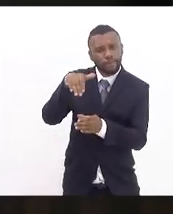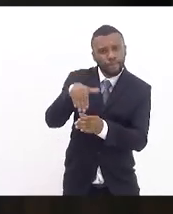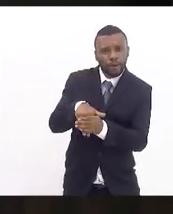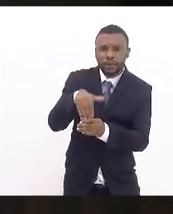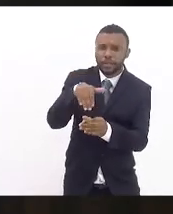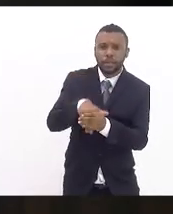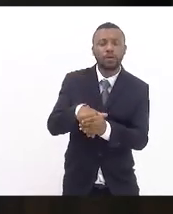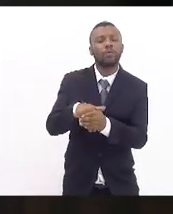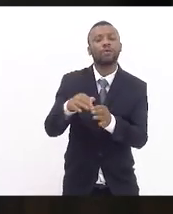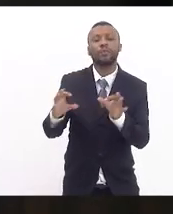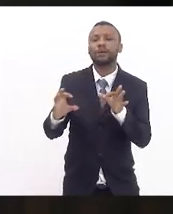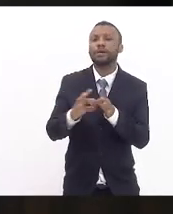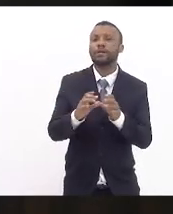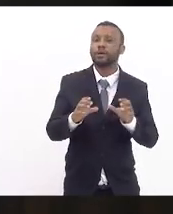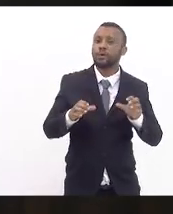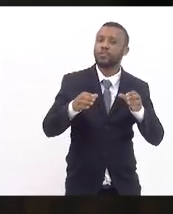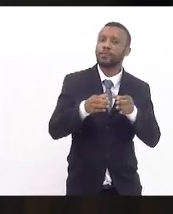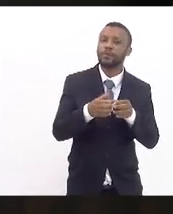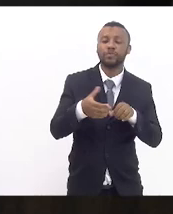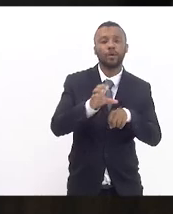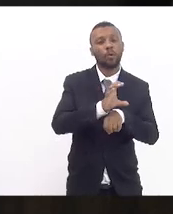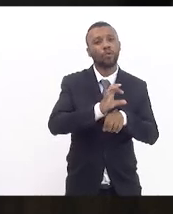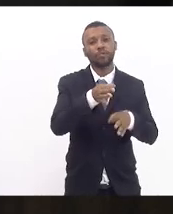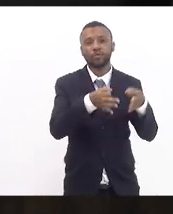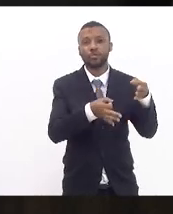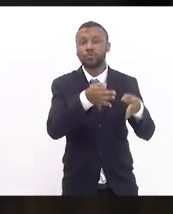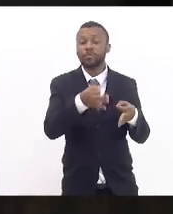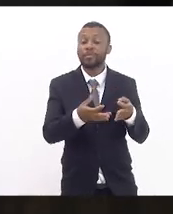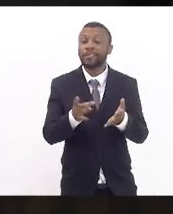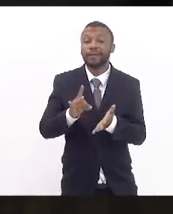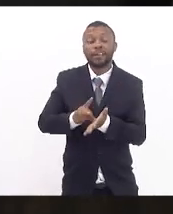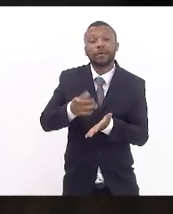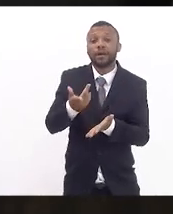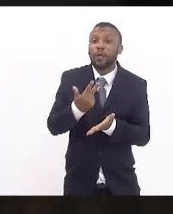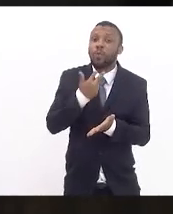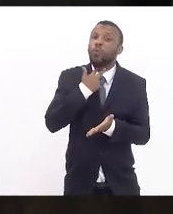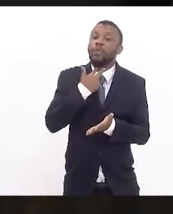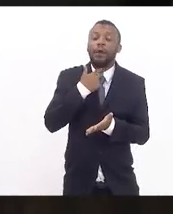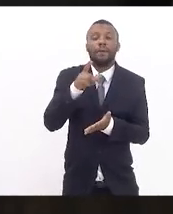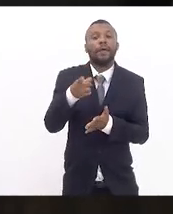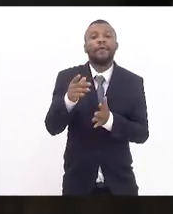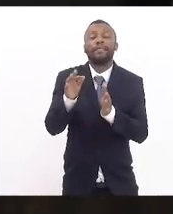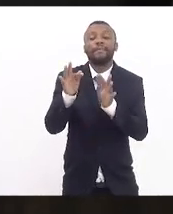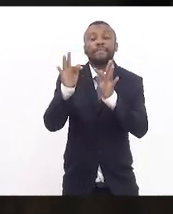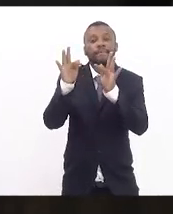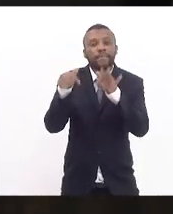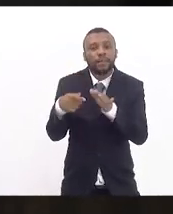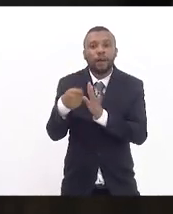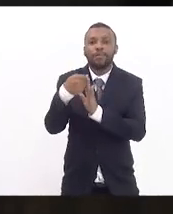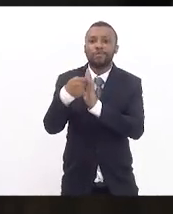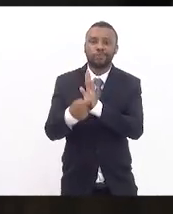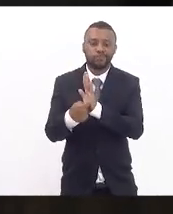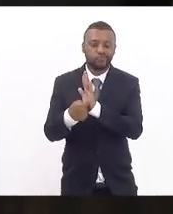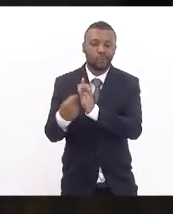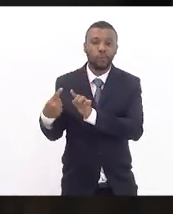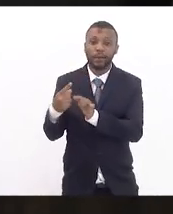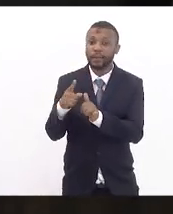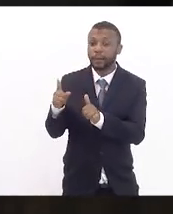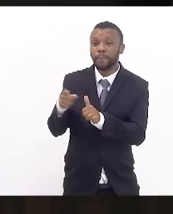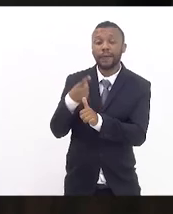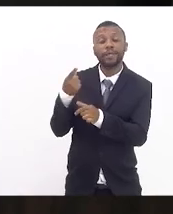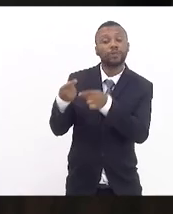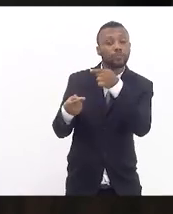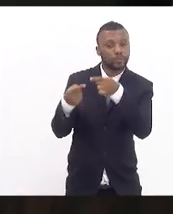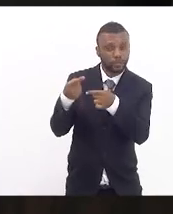Justiça. Na verdade, não pode ser forma final, Márcio, porque está em primeira discussão. Senhores que aprovam, eles estão